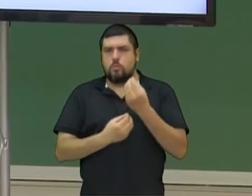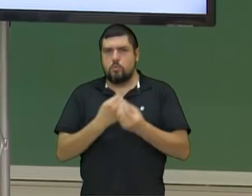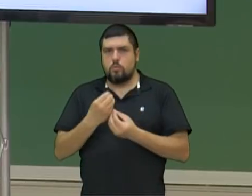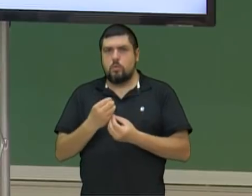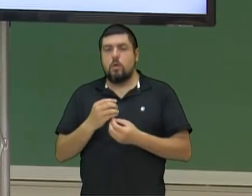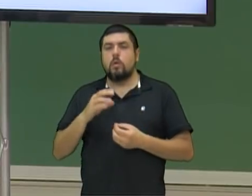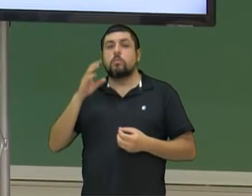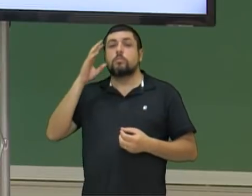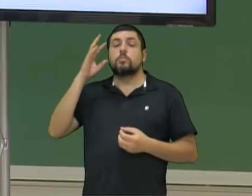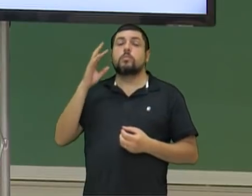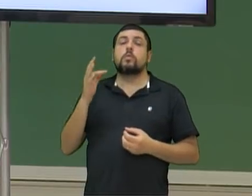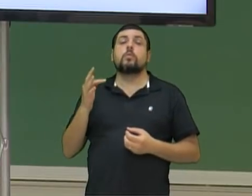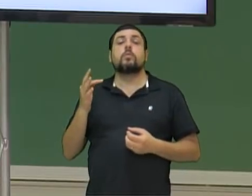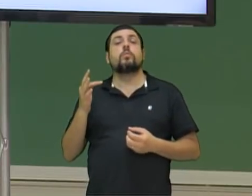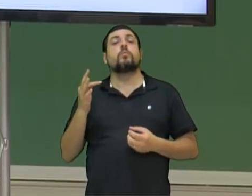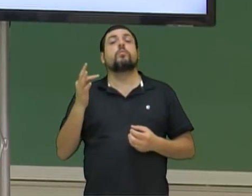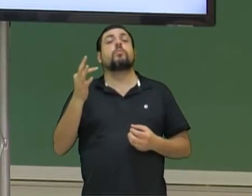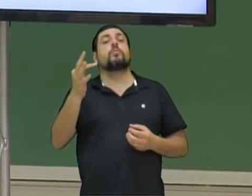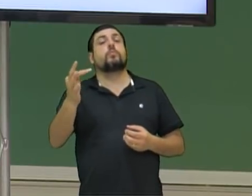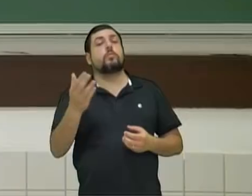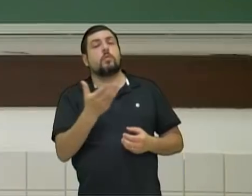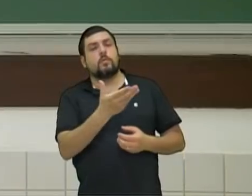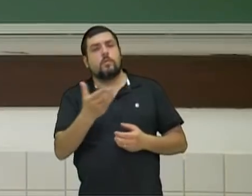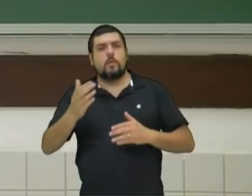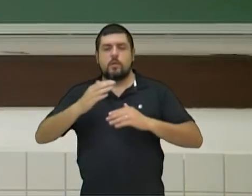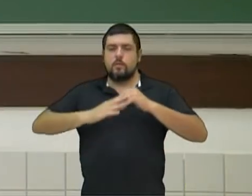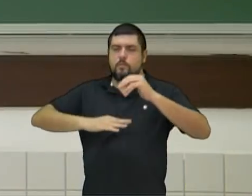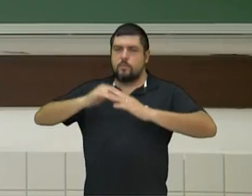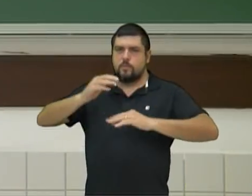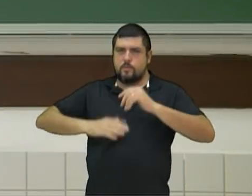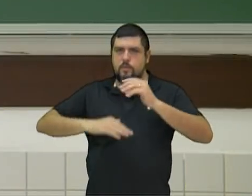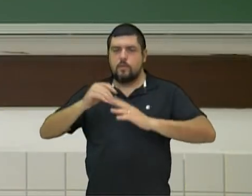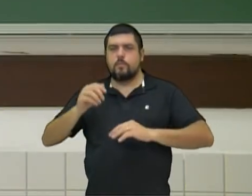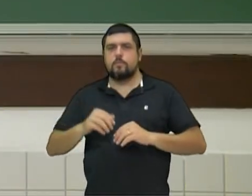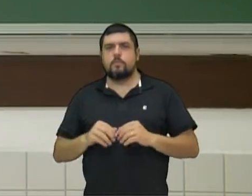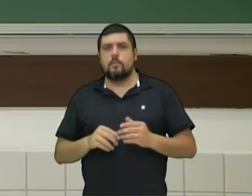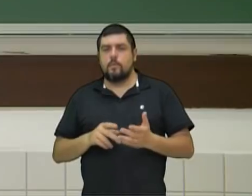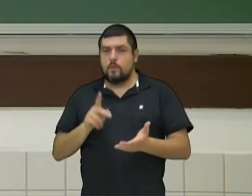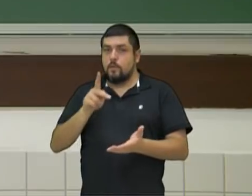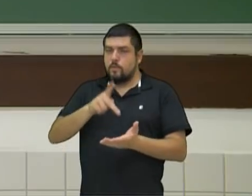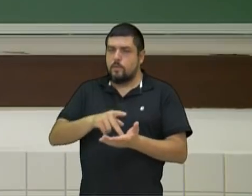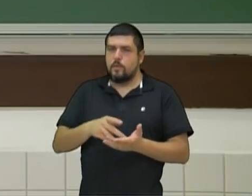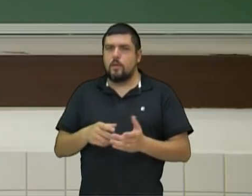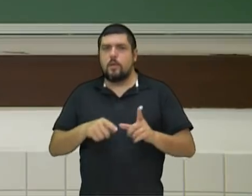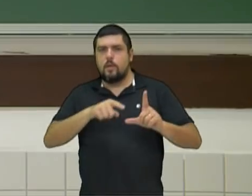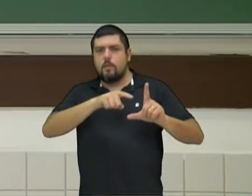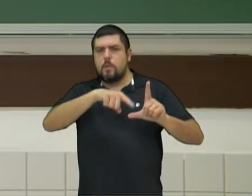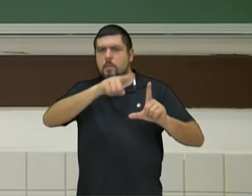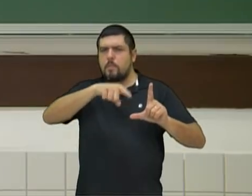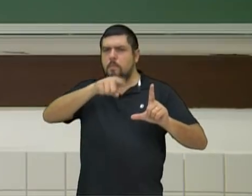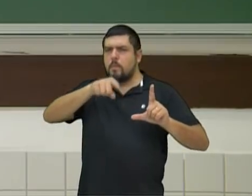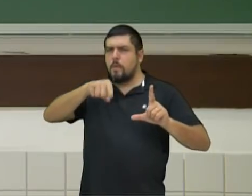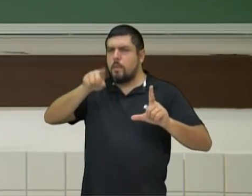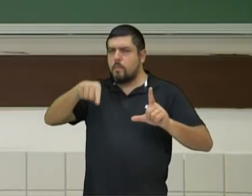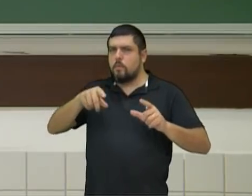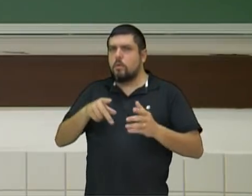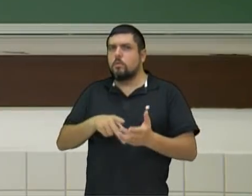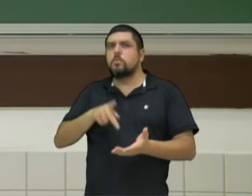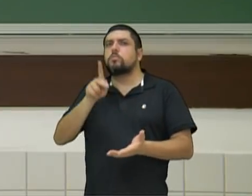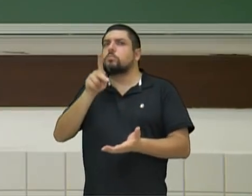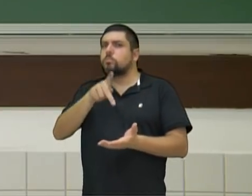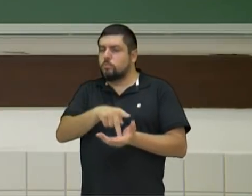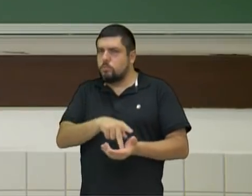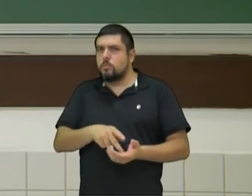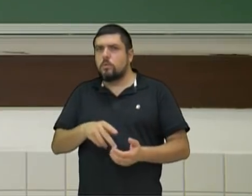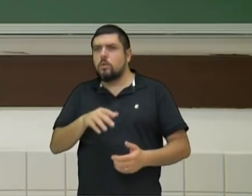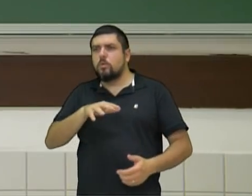uma futura profissão de vocês. E vou falar uma coisa para vocês, os estatísticos aí são muito valorizados, tá bom?